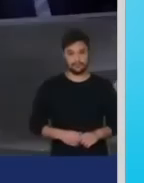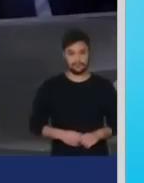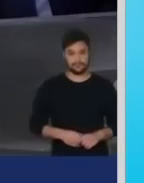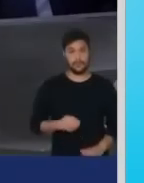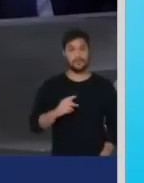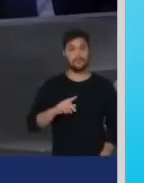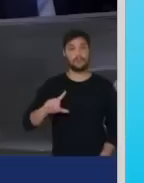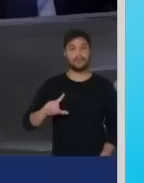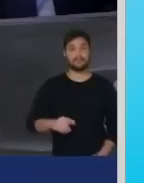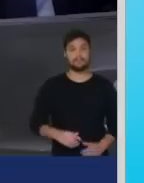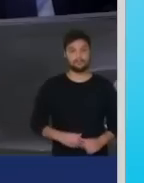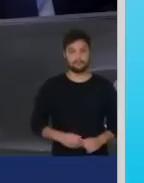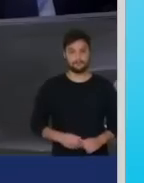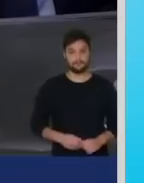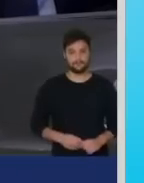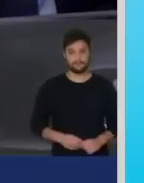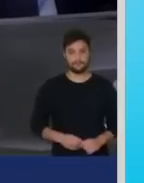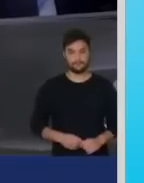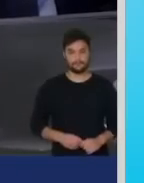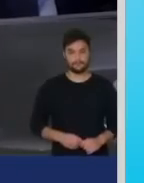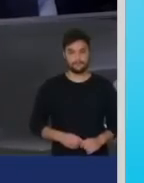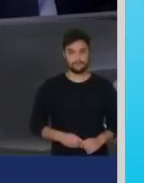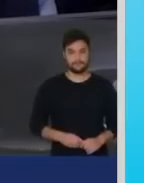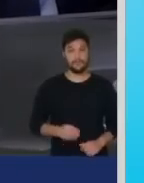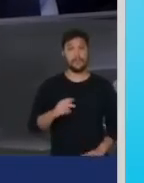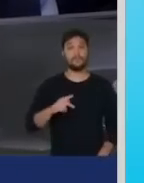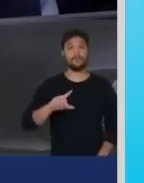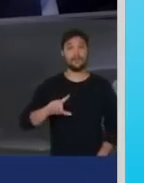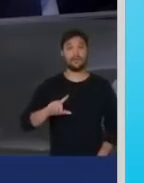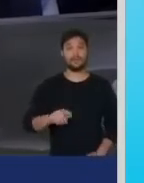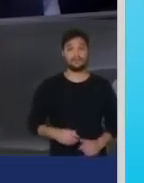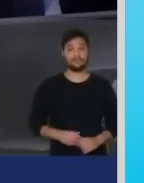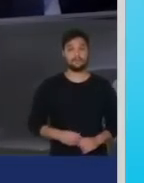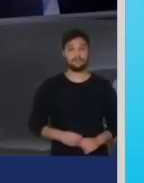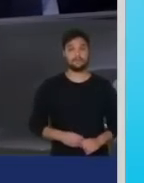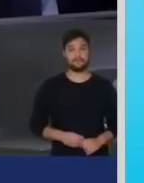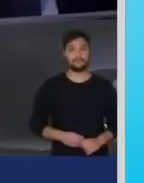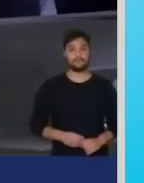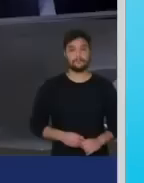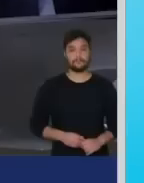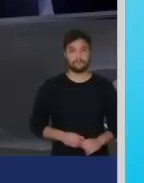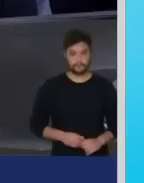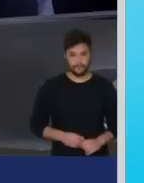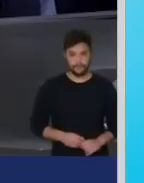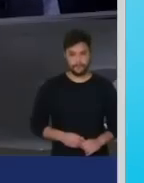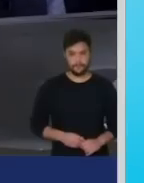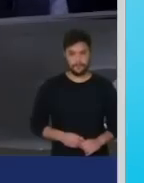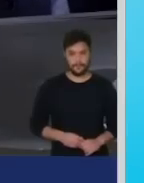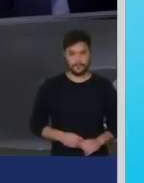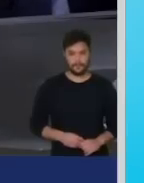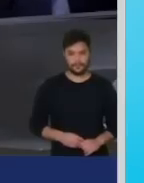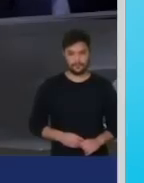tiveram a sua verba cortada enquanto o governo pega o dinheiro que